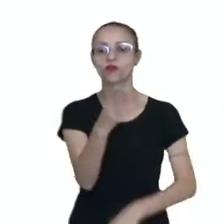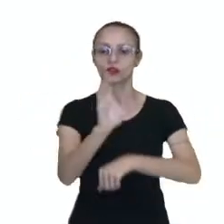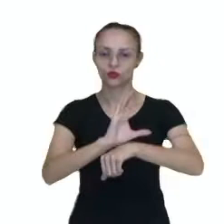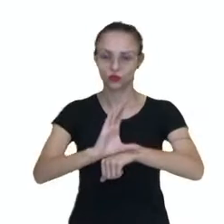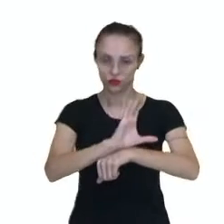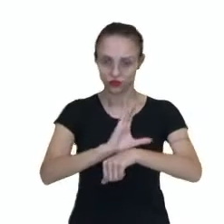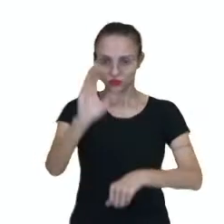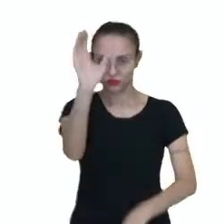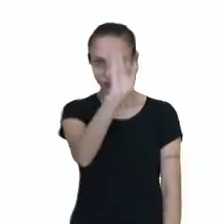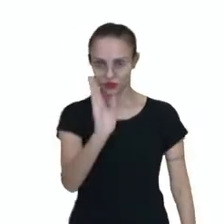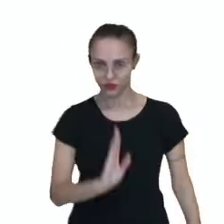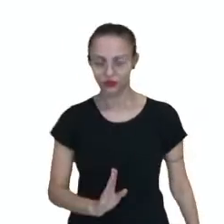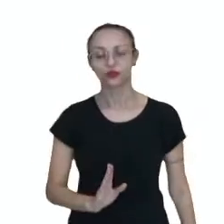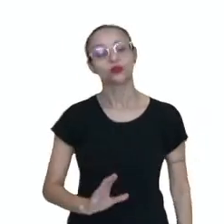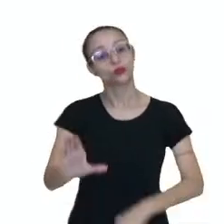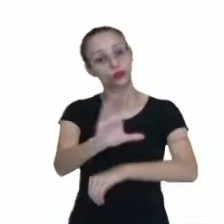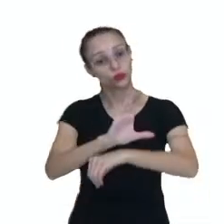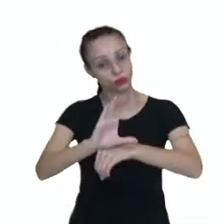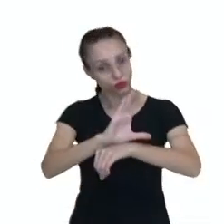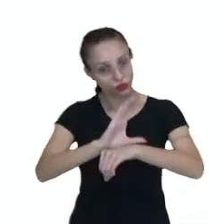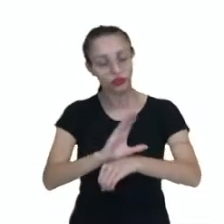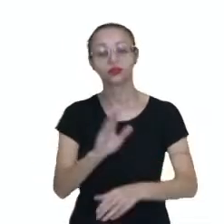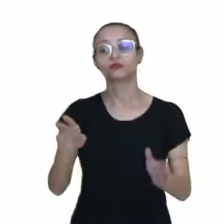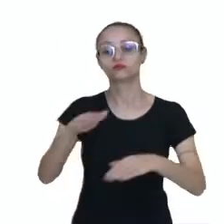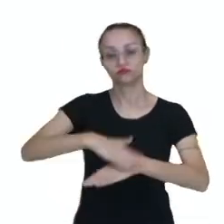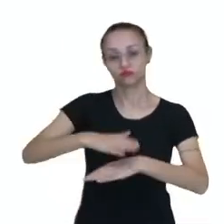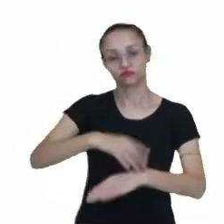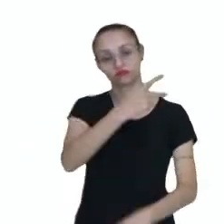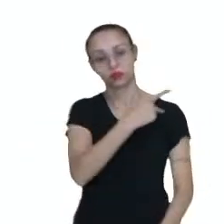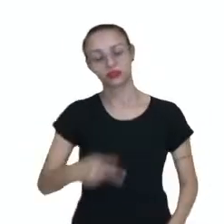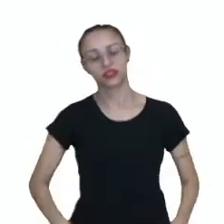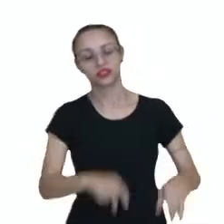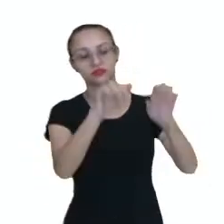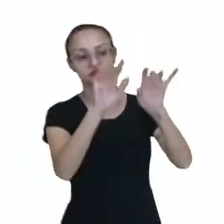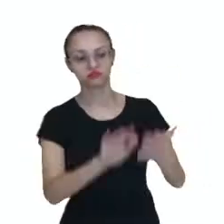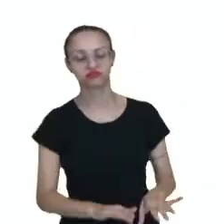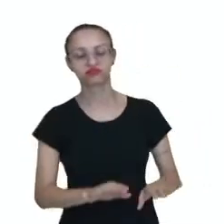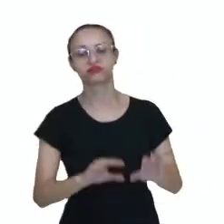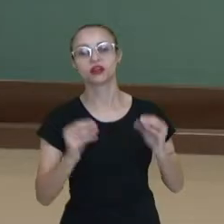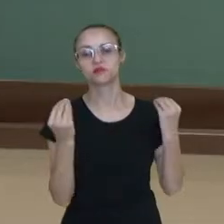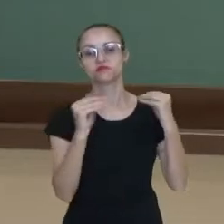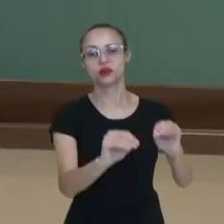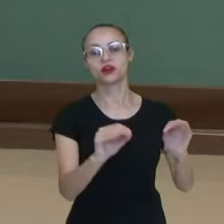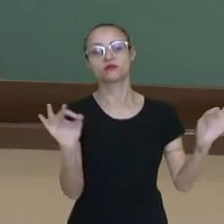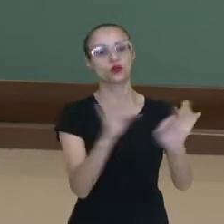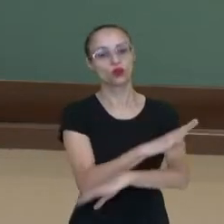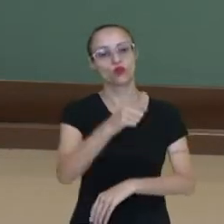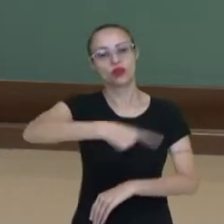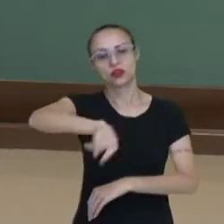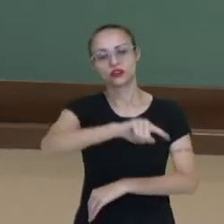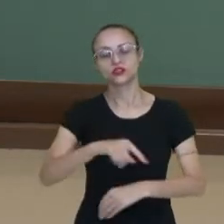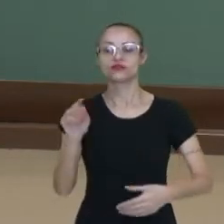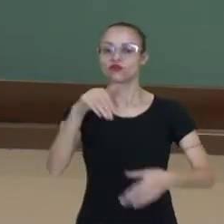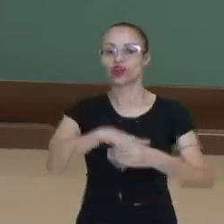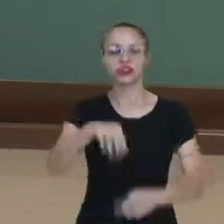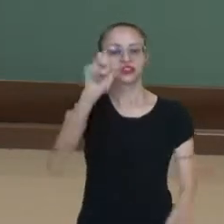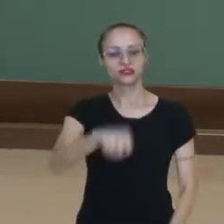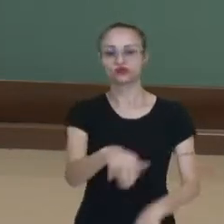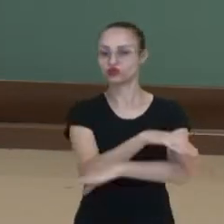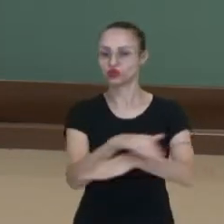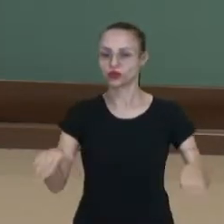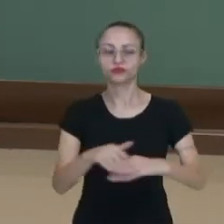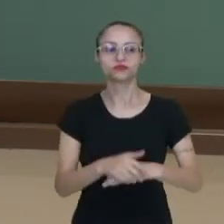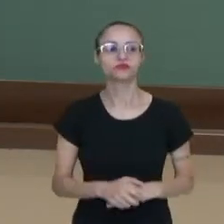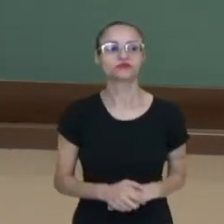para o Brasil. Uma Constituição que o presidente foi lá e escreveu e colocou já pronta. Ele só tinha que votar sim. E